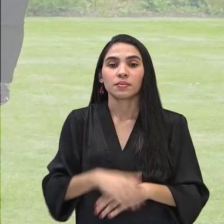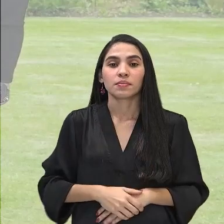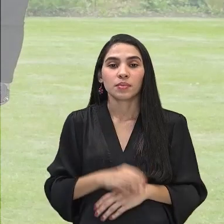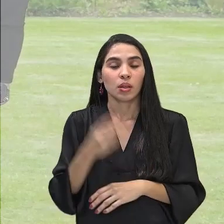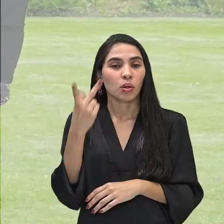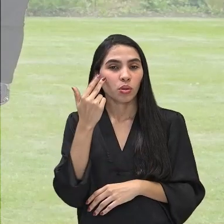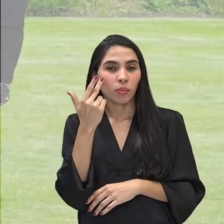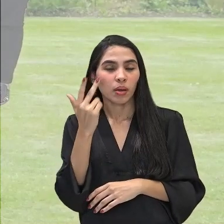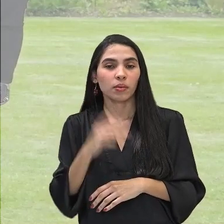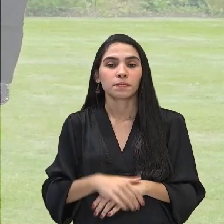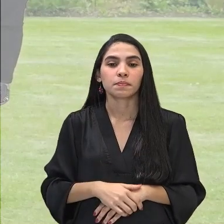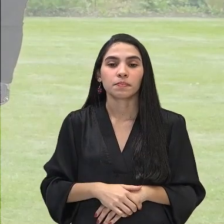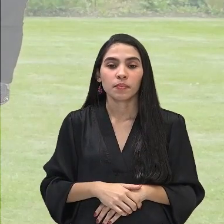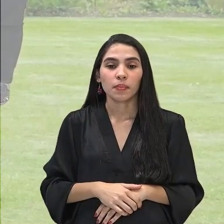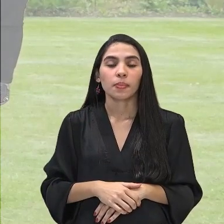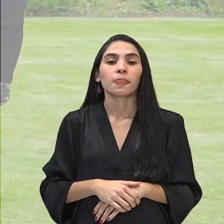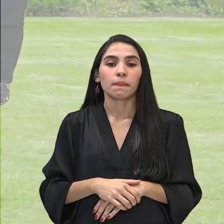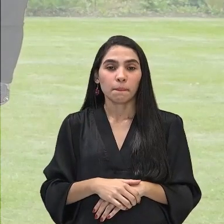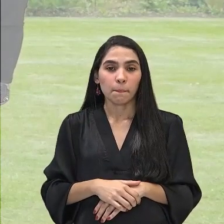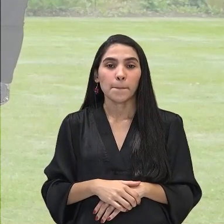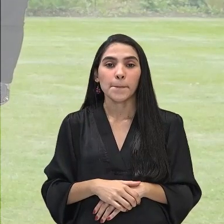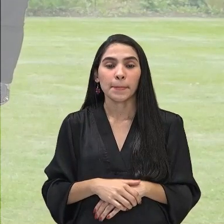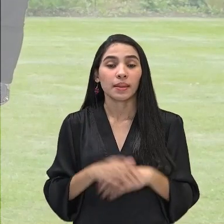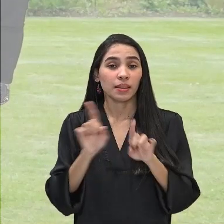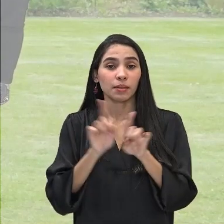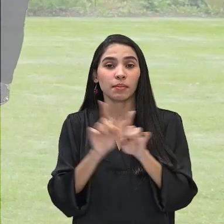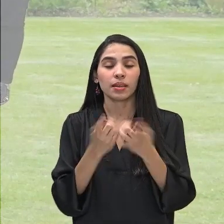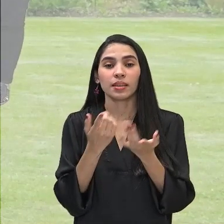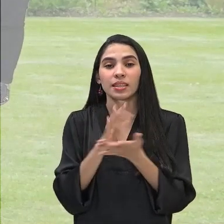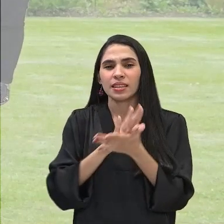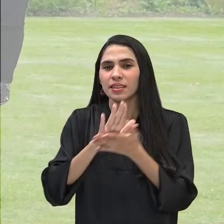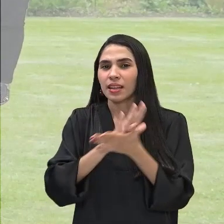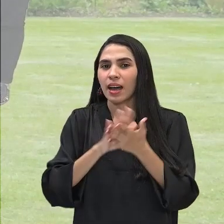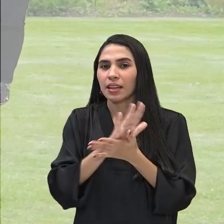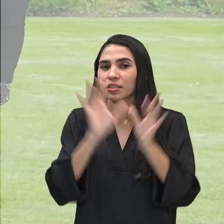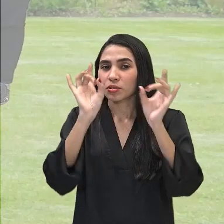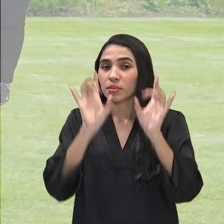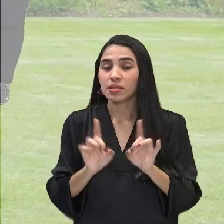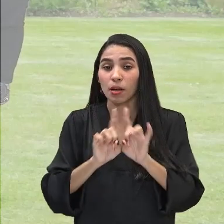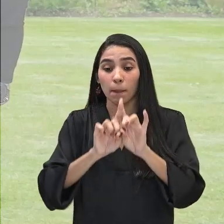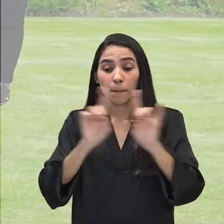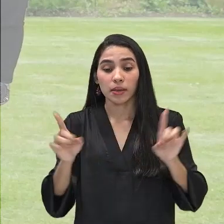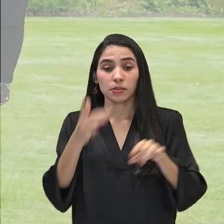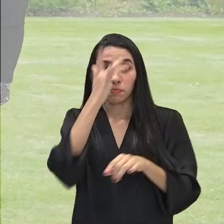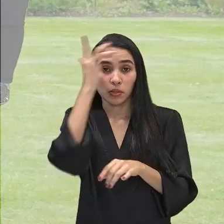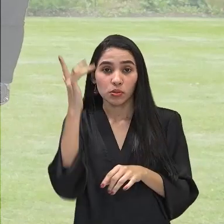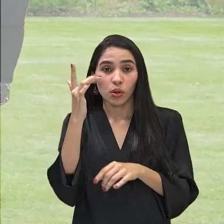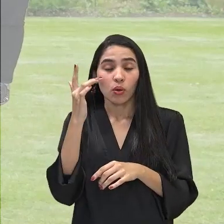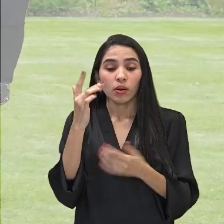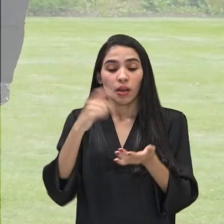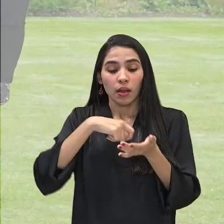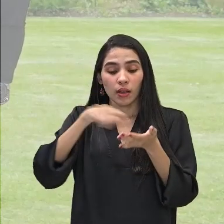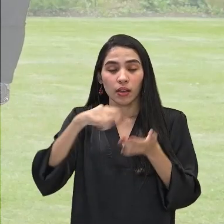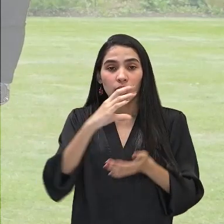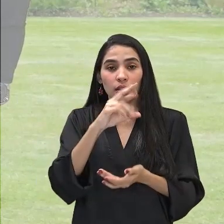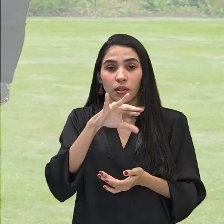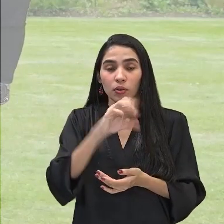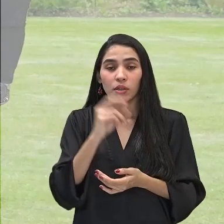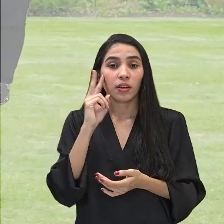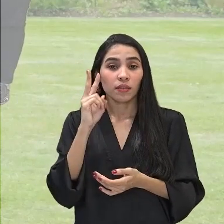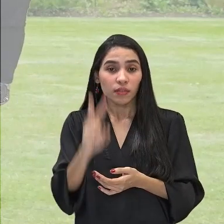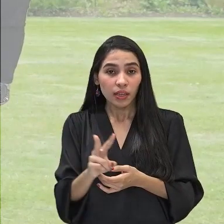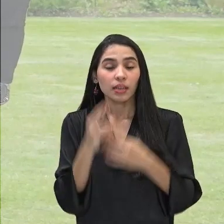daquilo, eu posso criar uma história. E o que é importante? É que a partir dessa história, dessa narração, eu